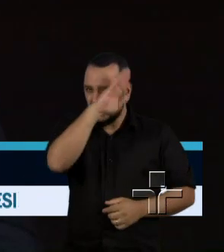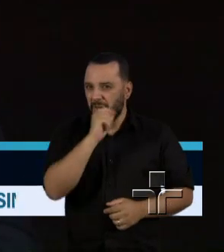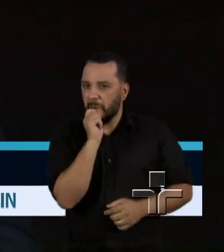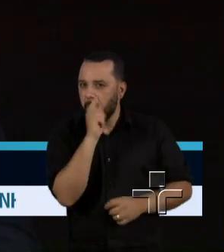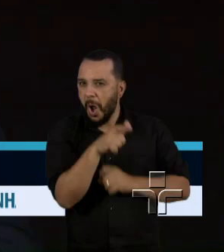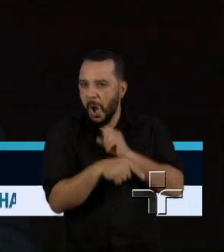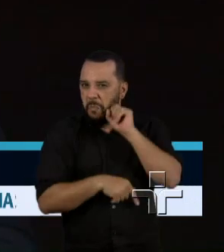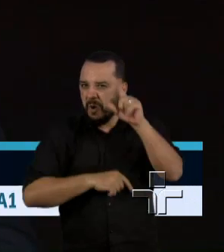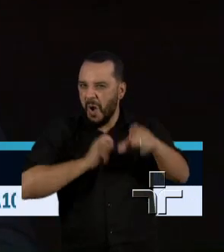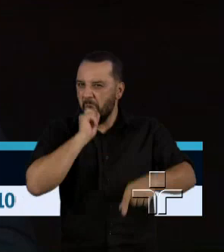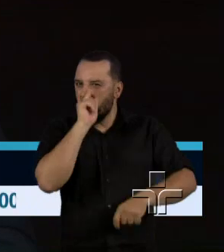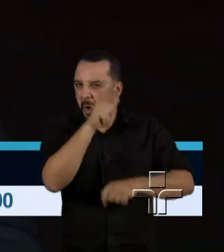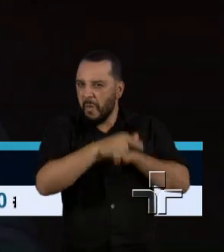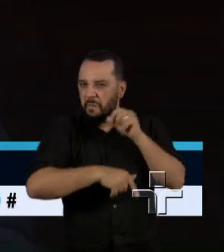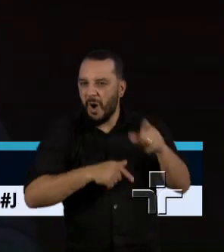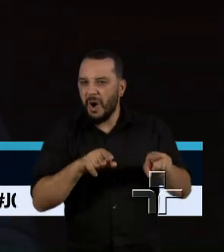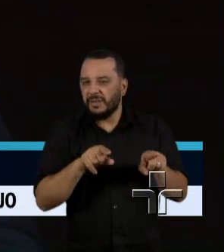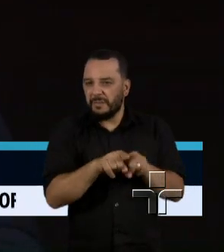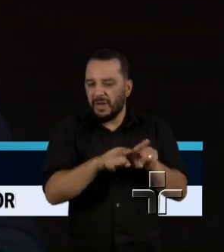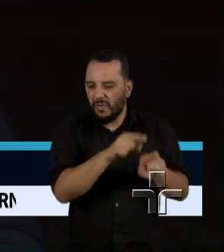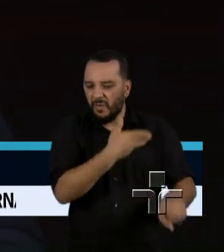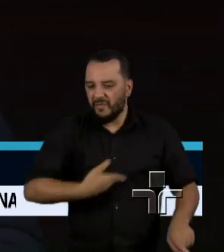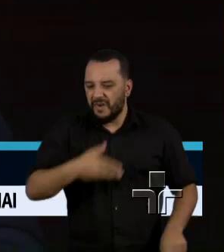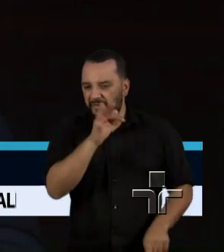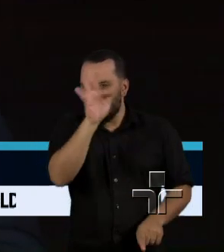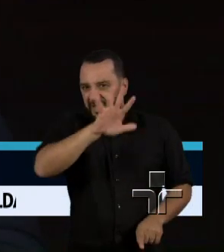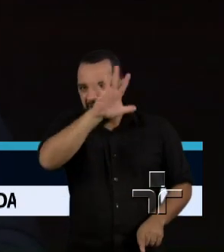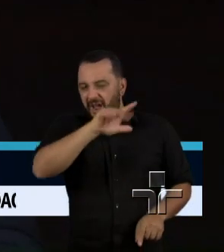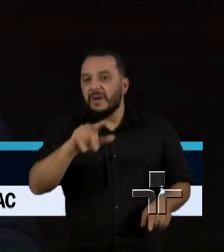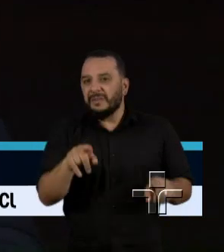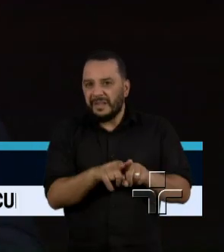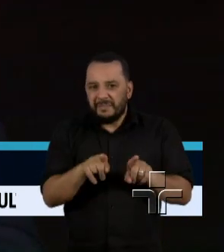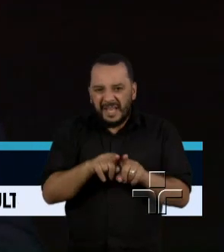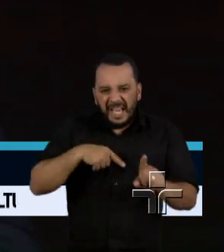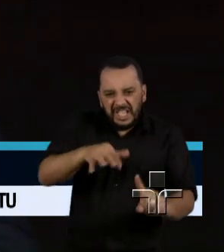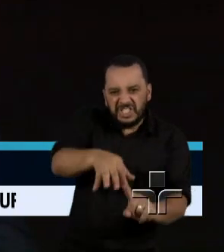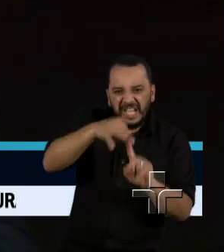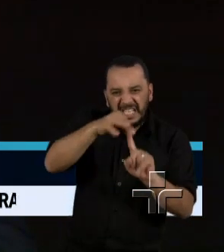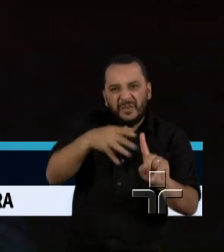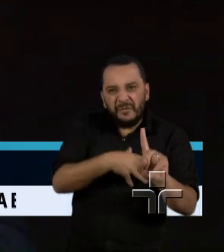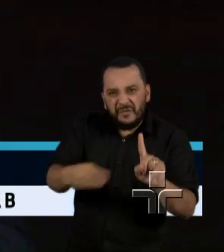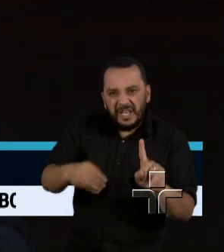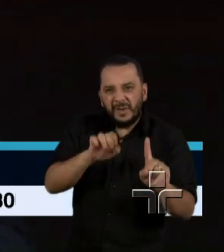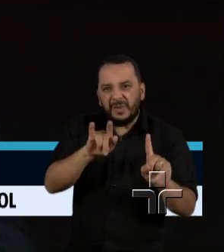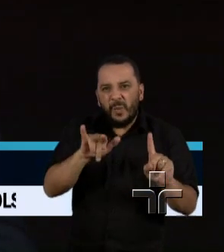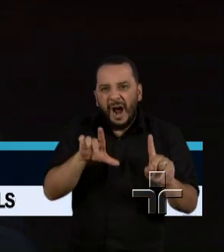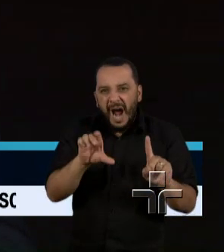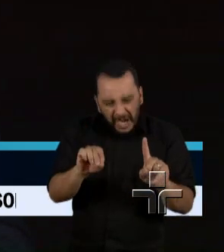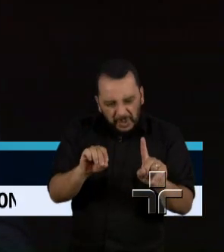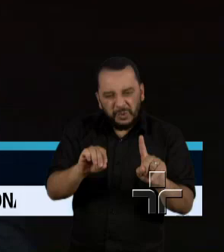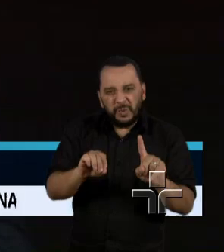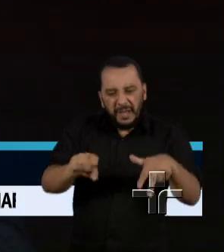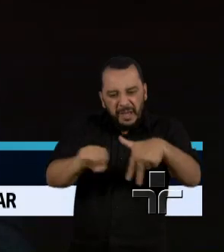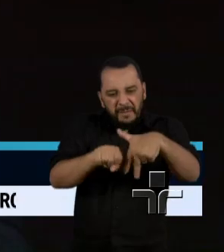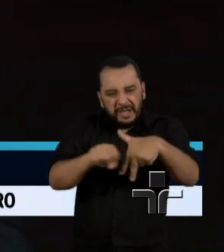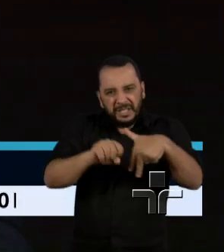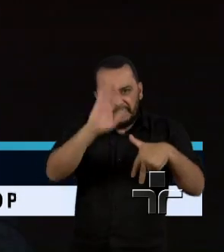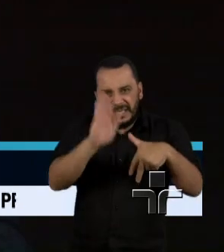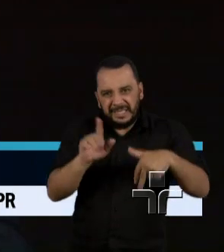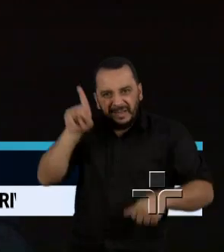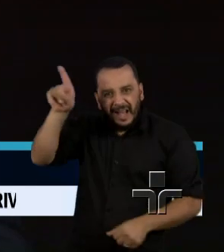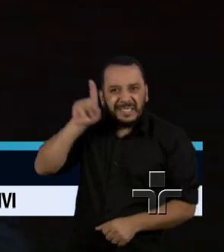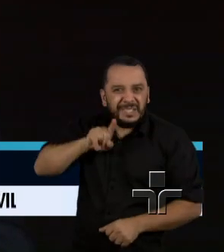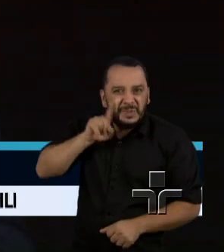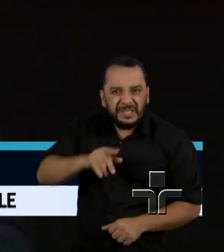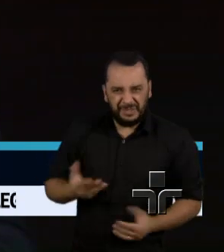federal e o próprio Bolsonaro. Frota atacou a indicação do filho do presidente, o deputado Eduardo Bolsonaro, para a embaixada brasileira nos